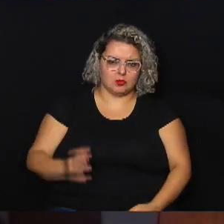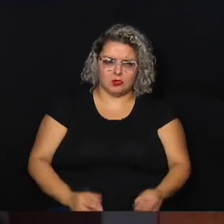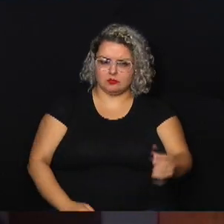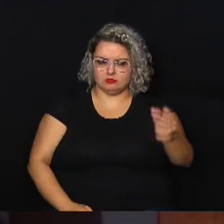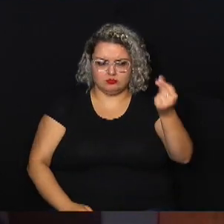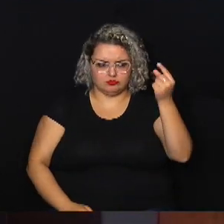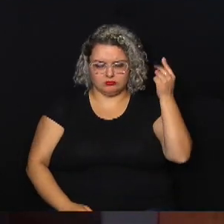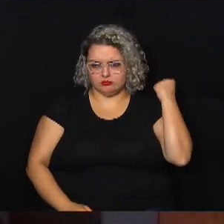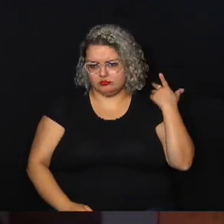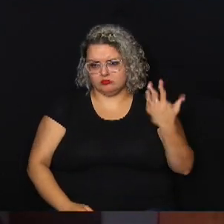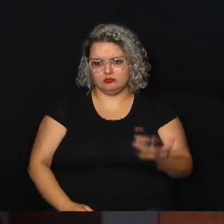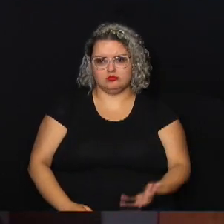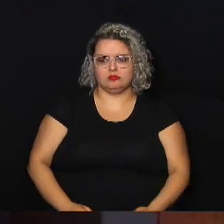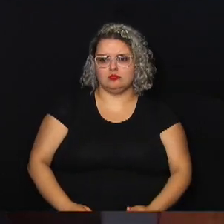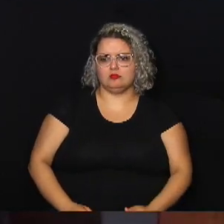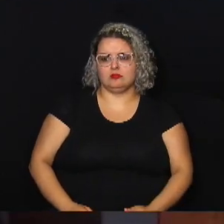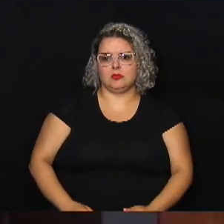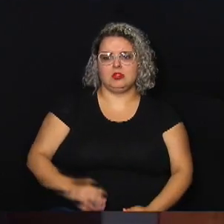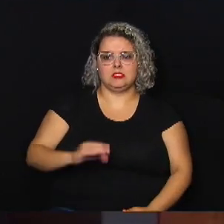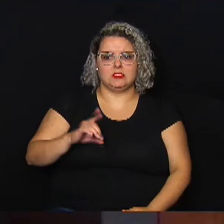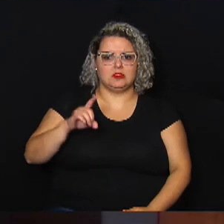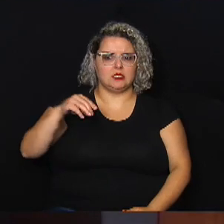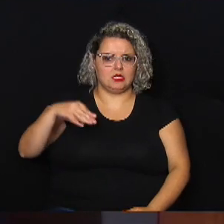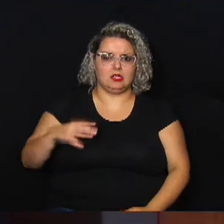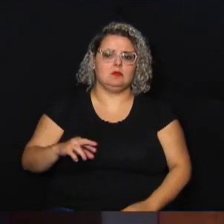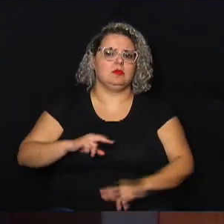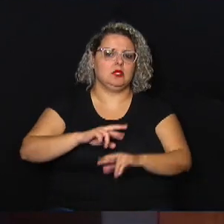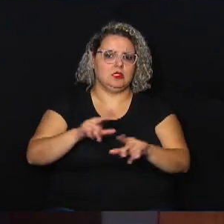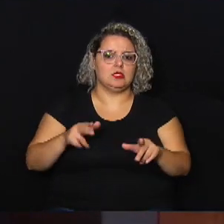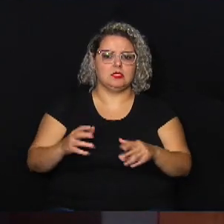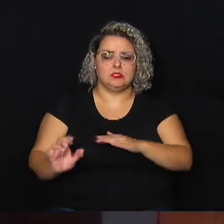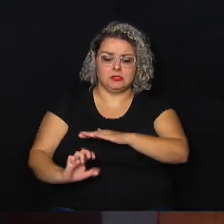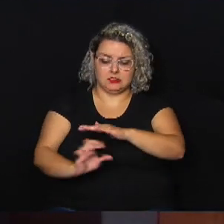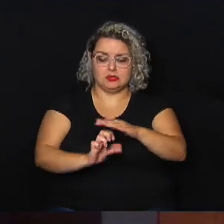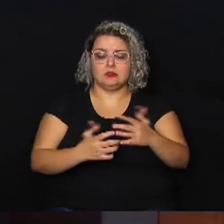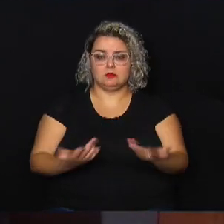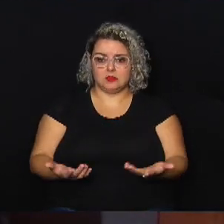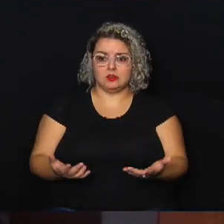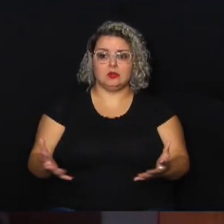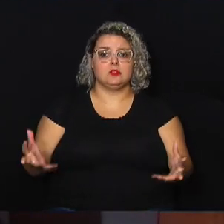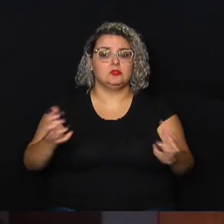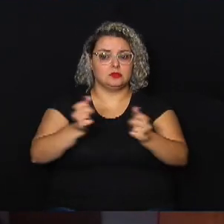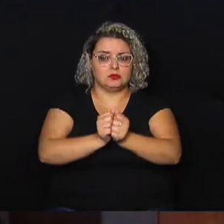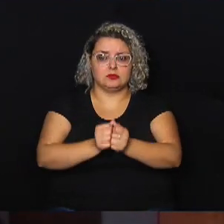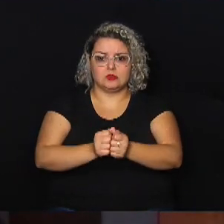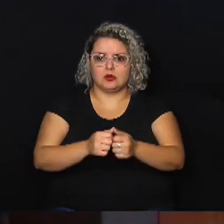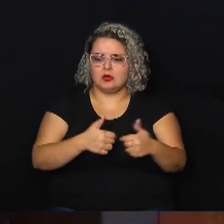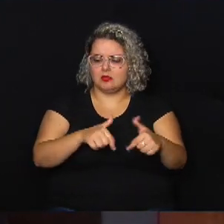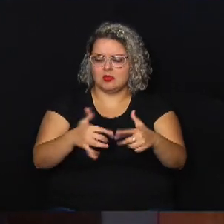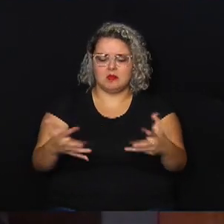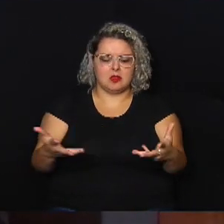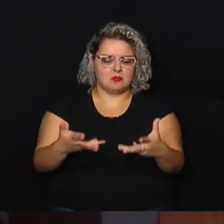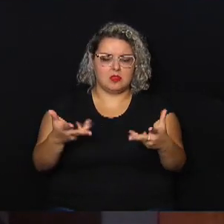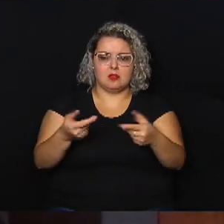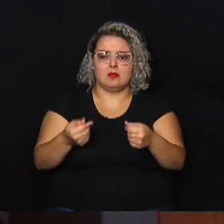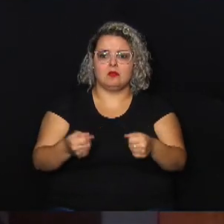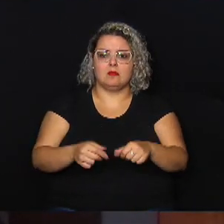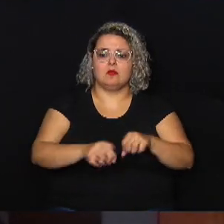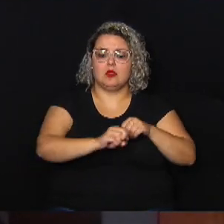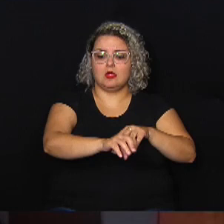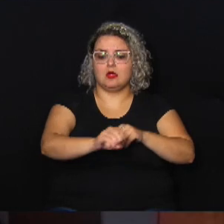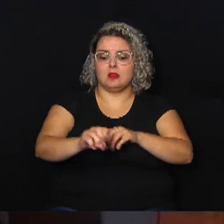Central, CVM, Ambima, sabe? Os representantes mesmo juntaram e fizeram um belo trabalho para divulgar a educação